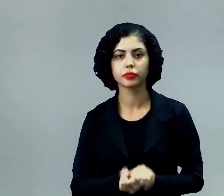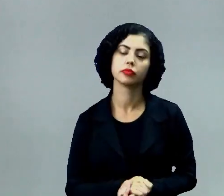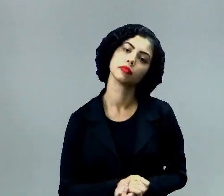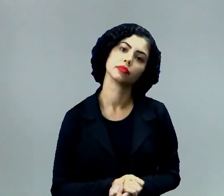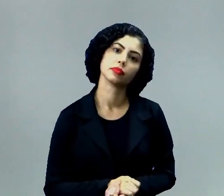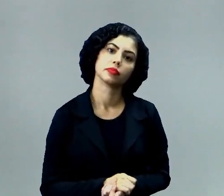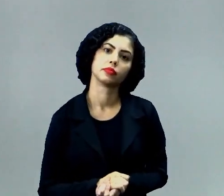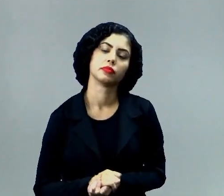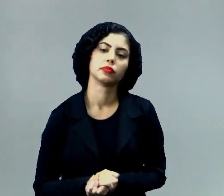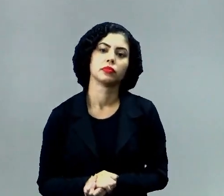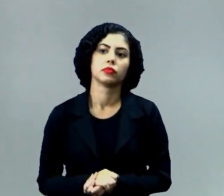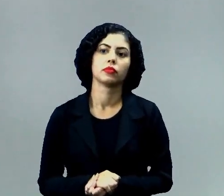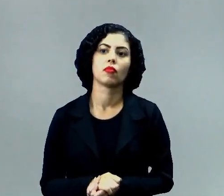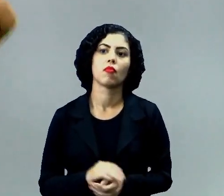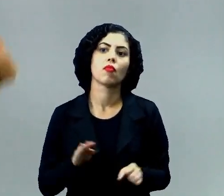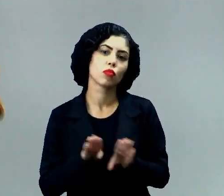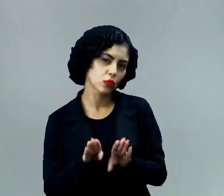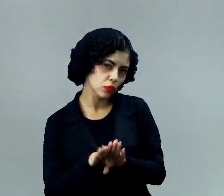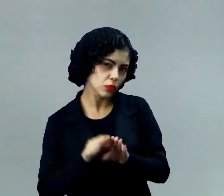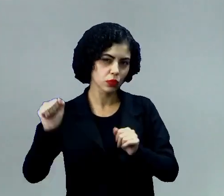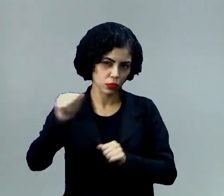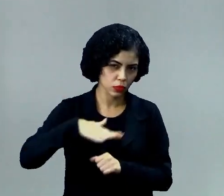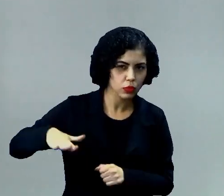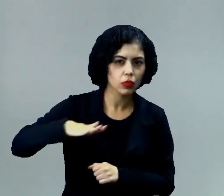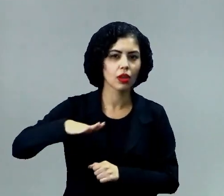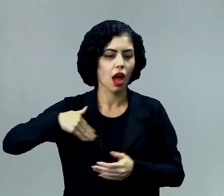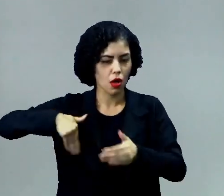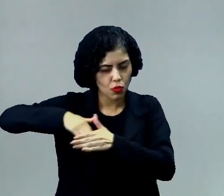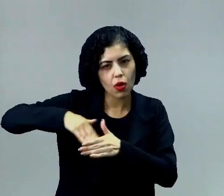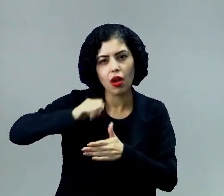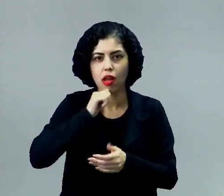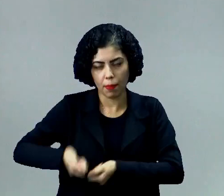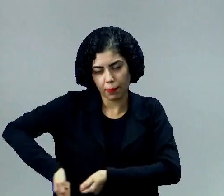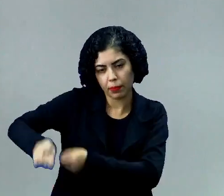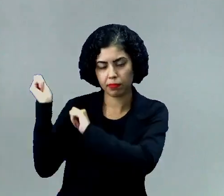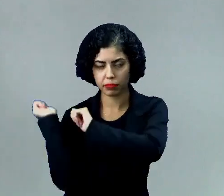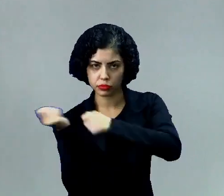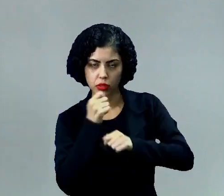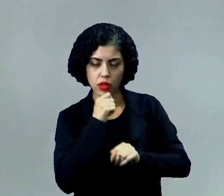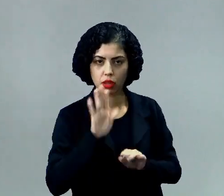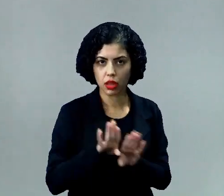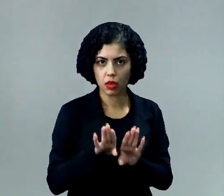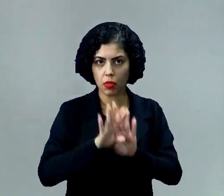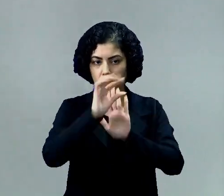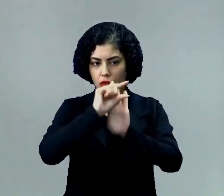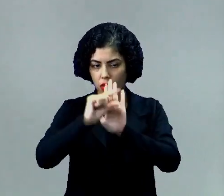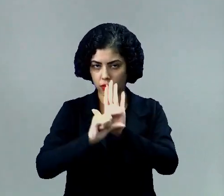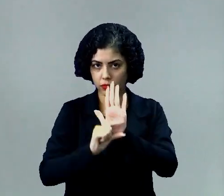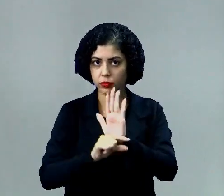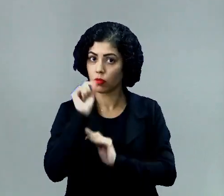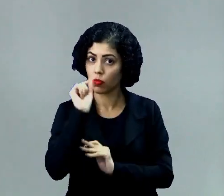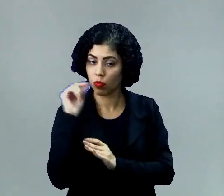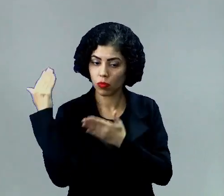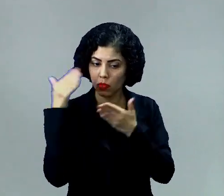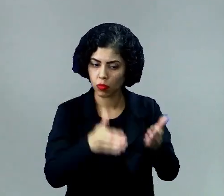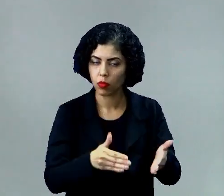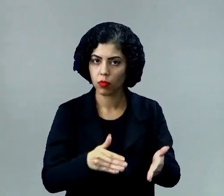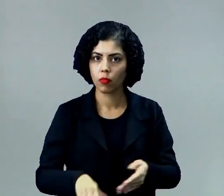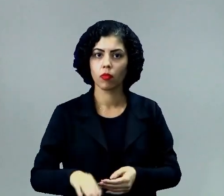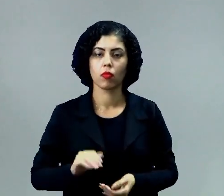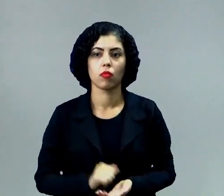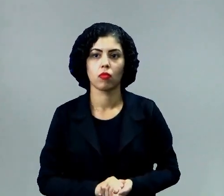na dinâmica do esporte de taco-campo, o que a gente pode definir aqui ou direcionar é que